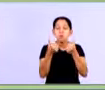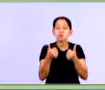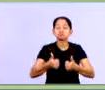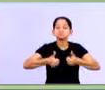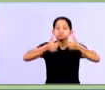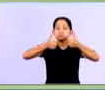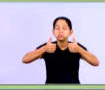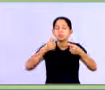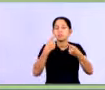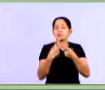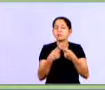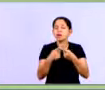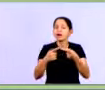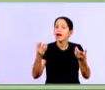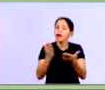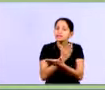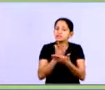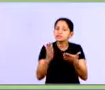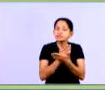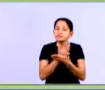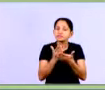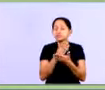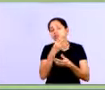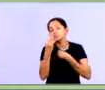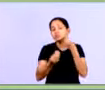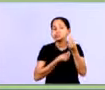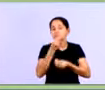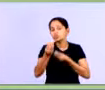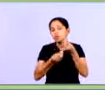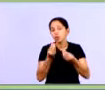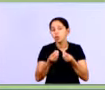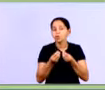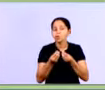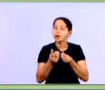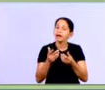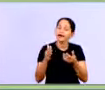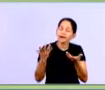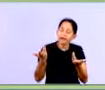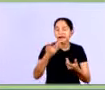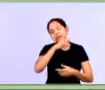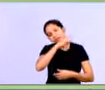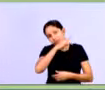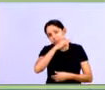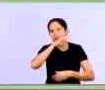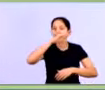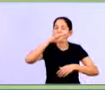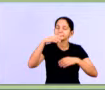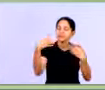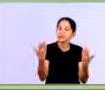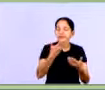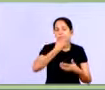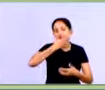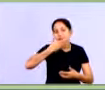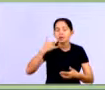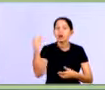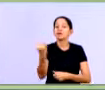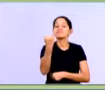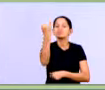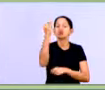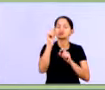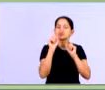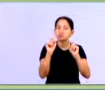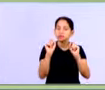porque surgiu uma situação circunstancial, né? Nossa economia está flutuando muito nos últimos anos, é importante assim, a gente ter